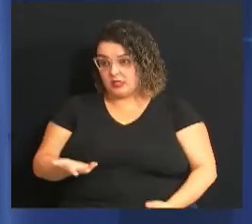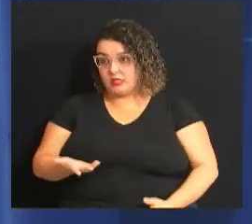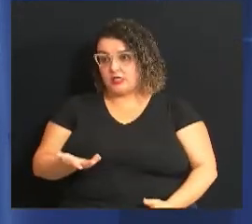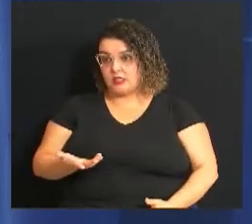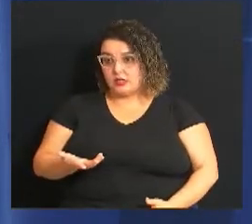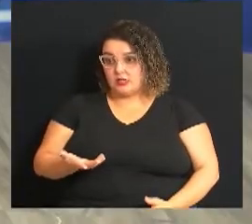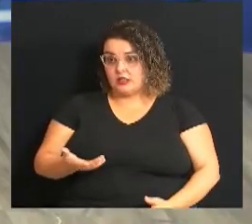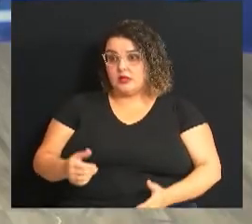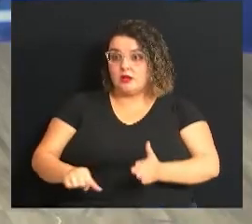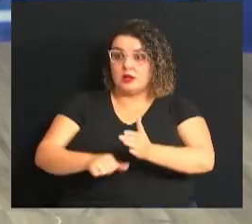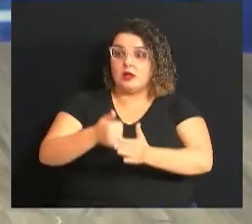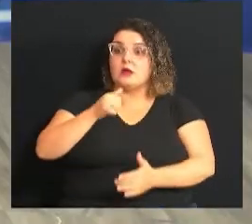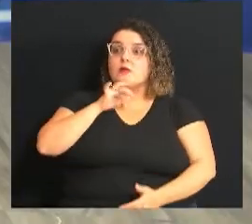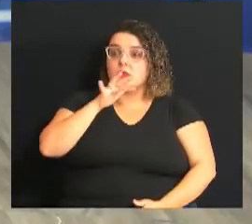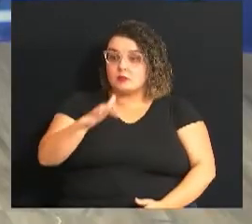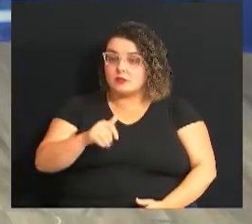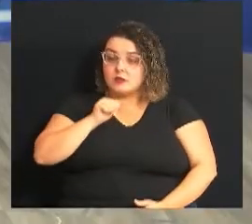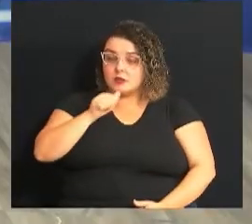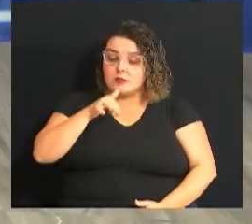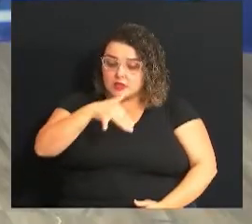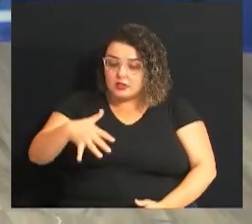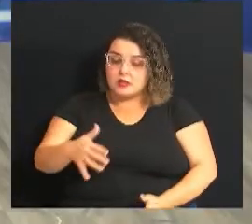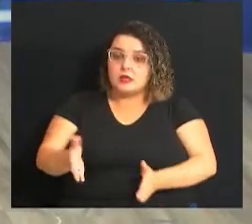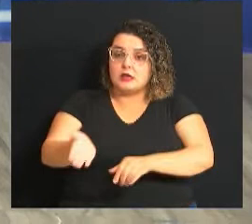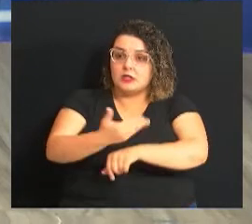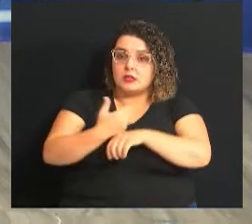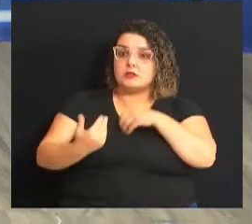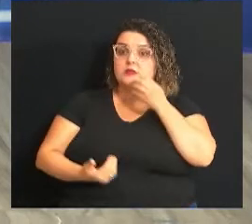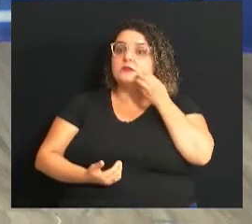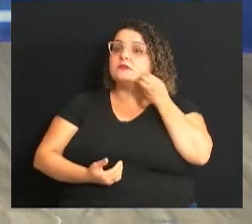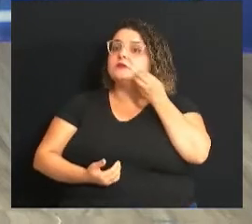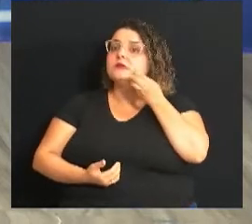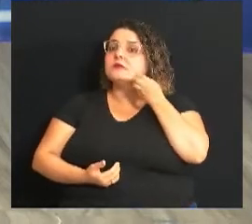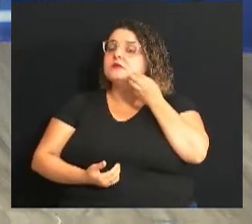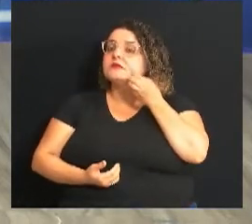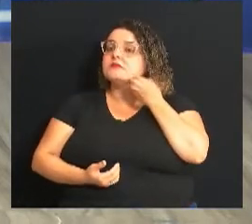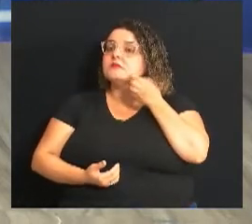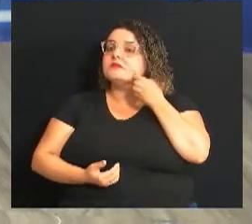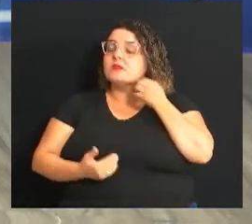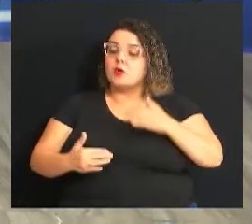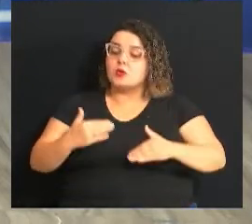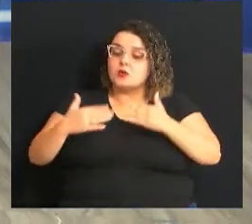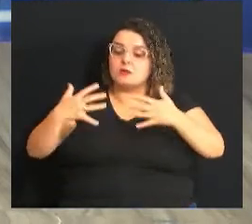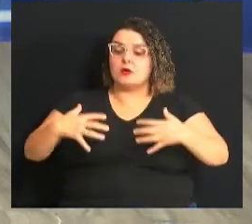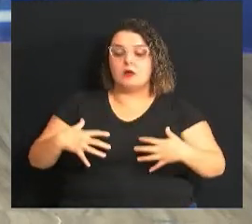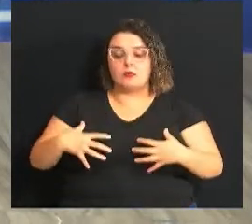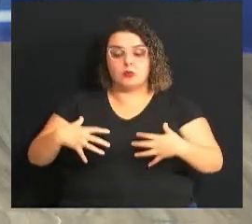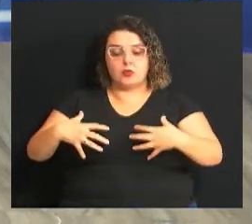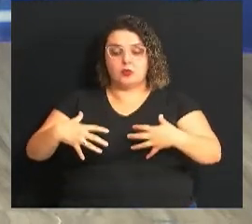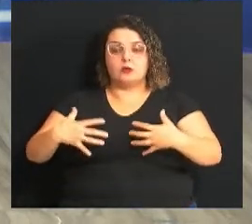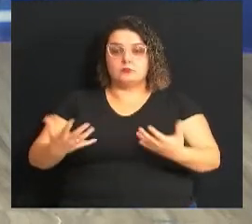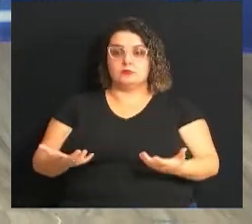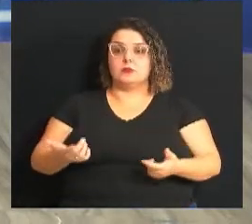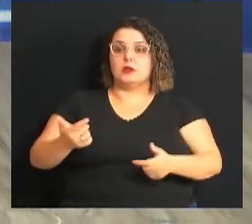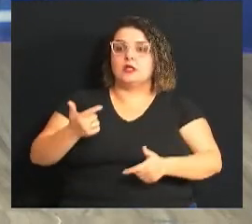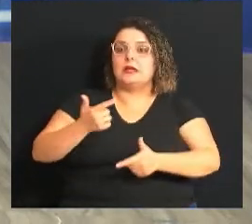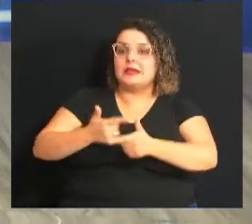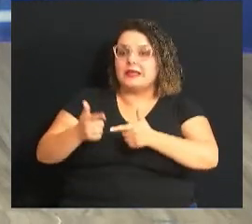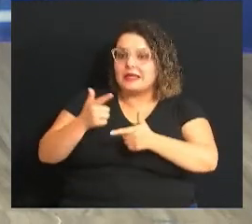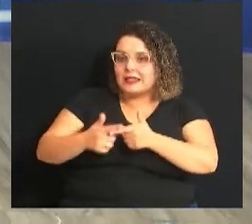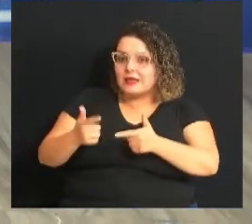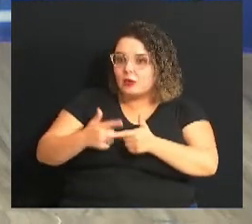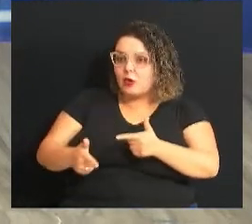primeira menstruação muito cedo, desenvolvimento mamário, o que acaba atrapalhando no seu